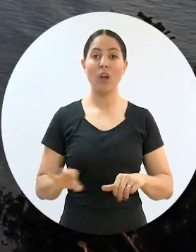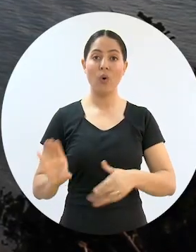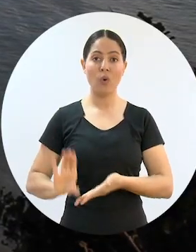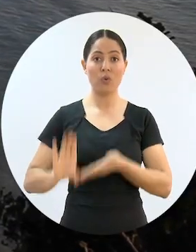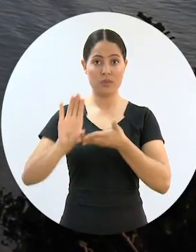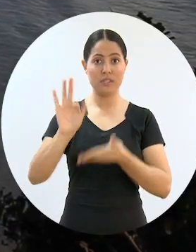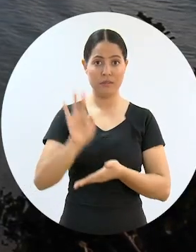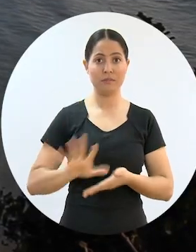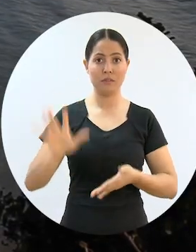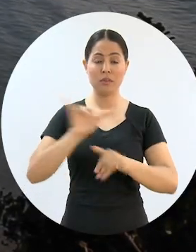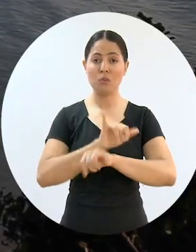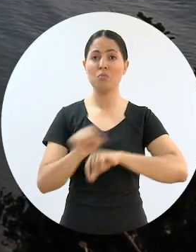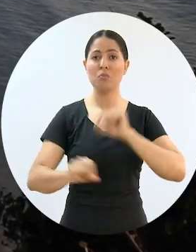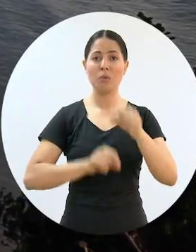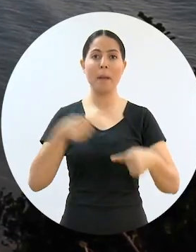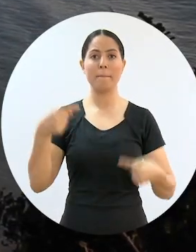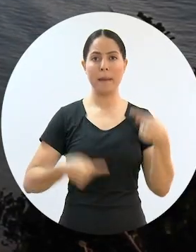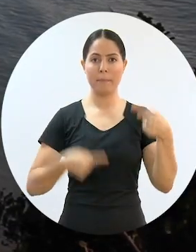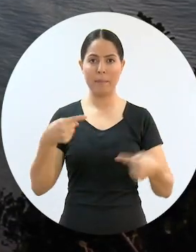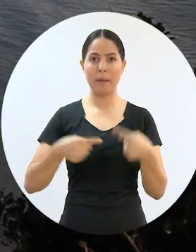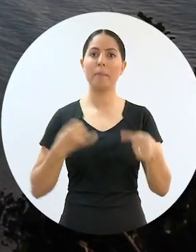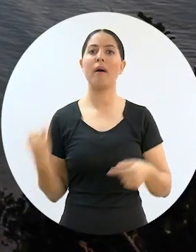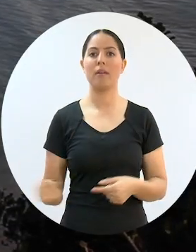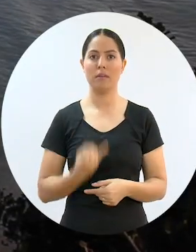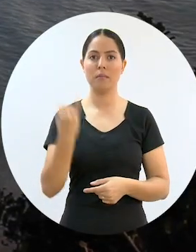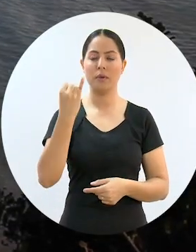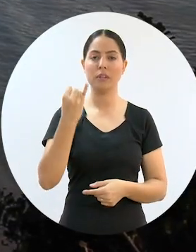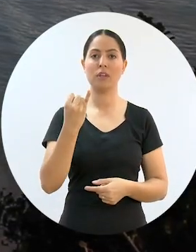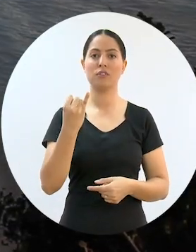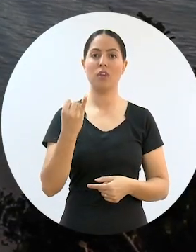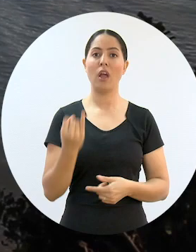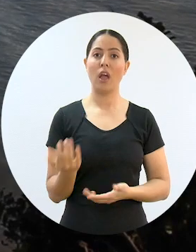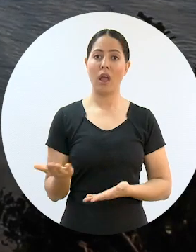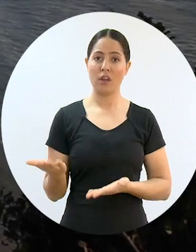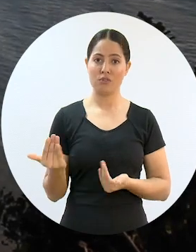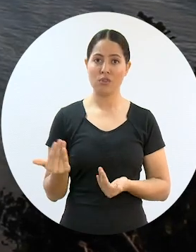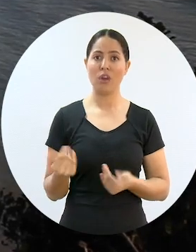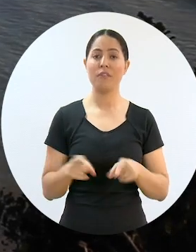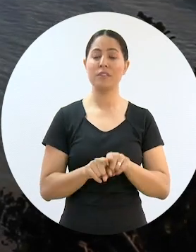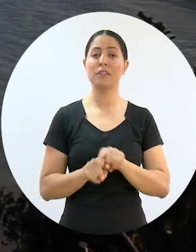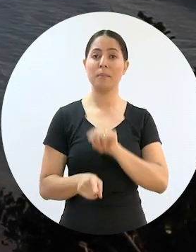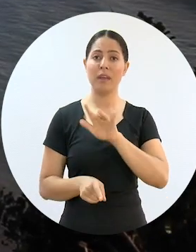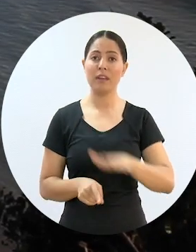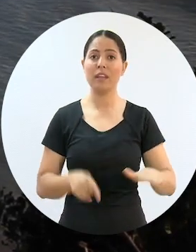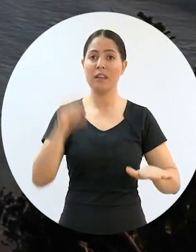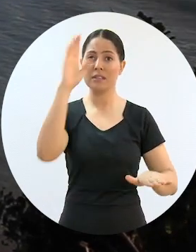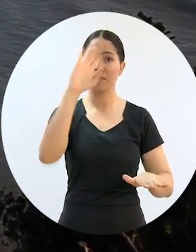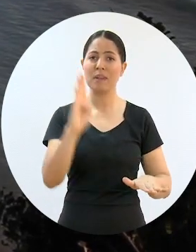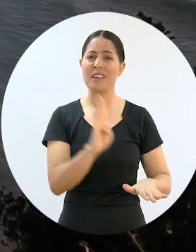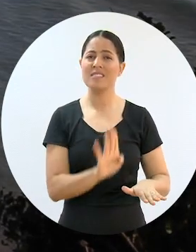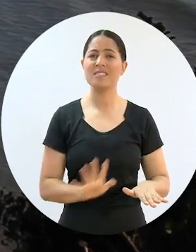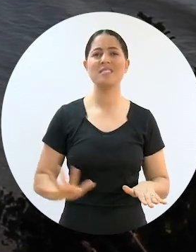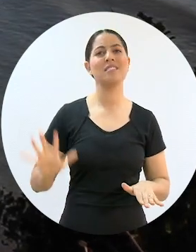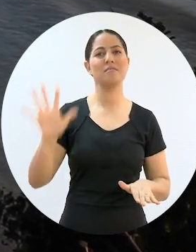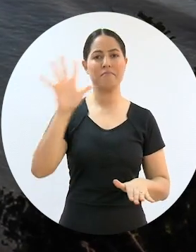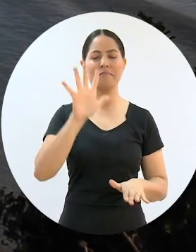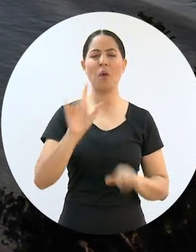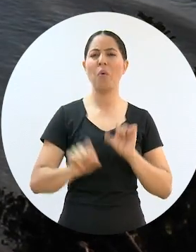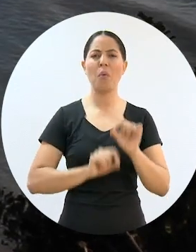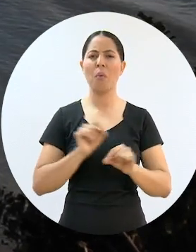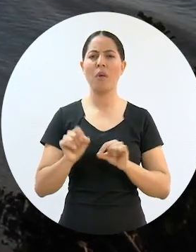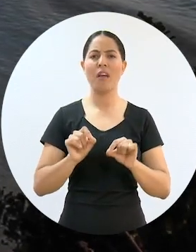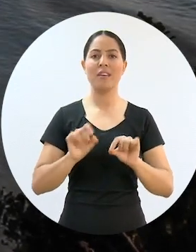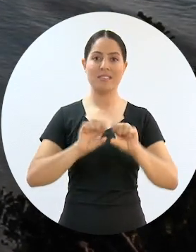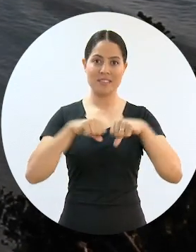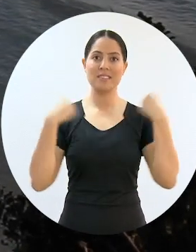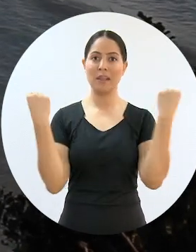Conselho Federal recebeu uma discussão importantíssima para os adolescentes e crianças de todo o país. O seminário Avanços